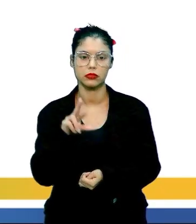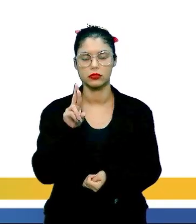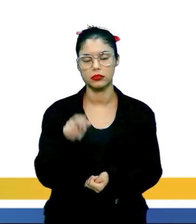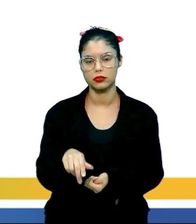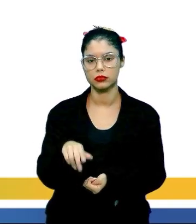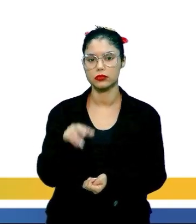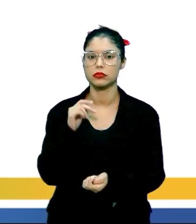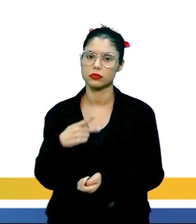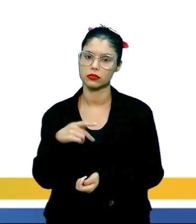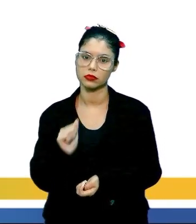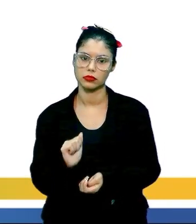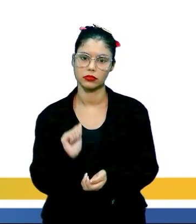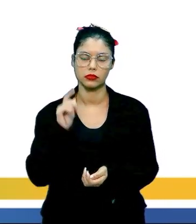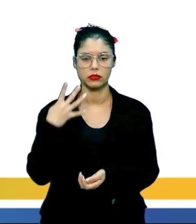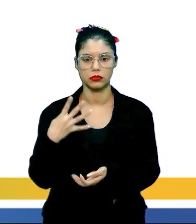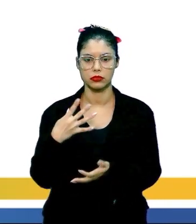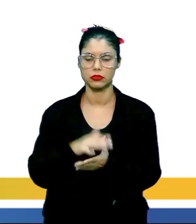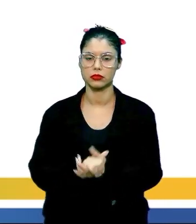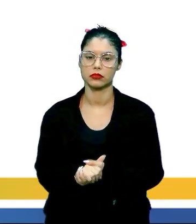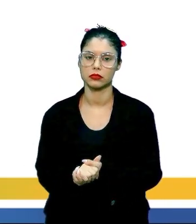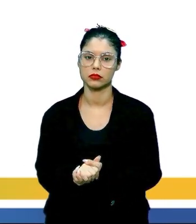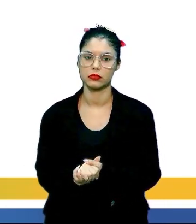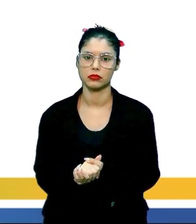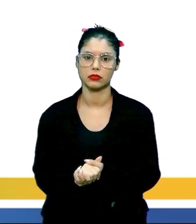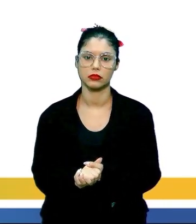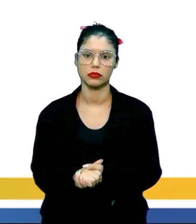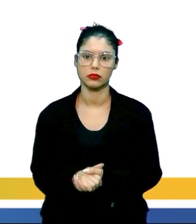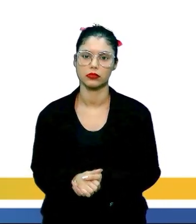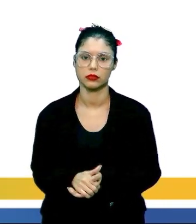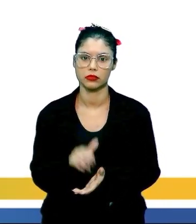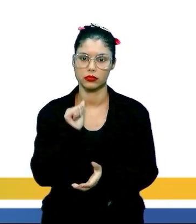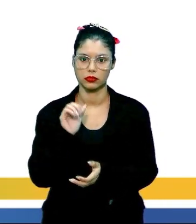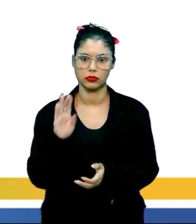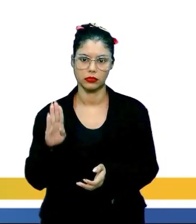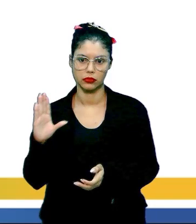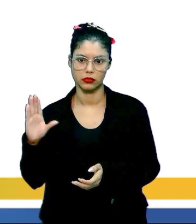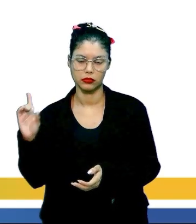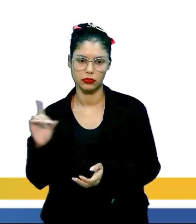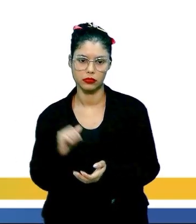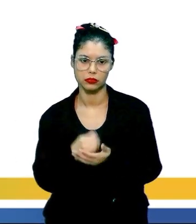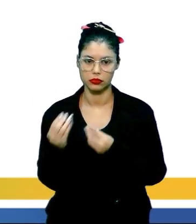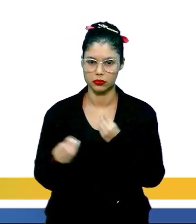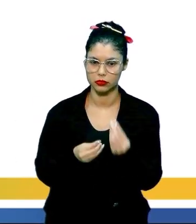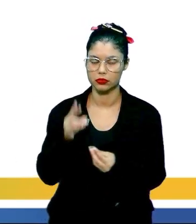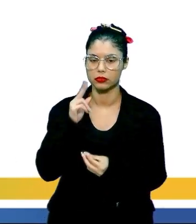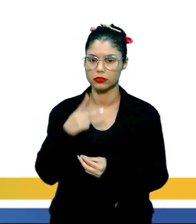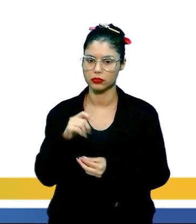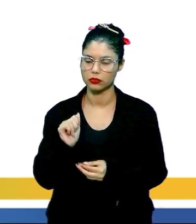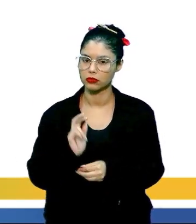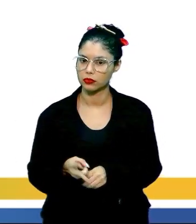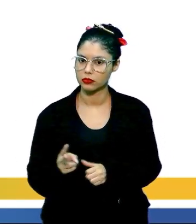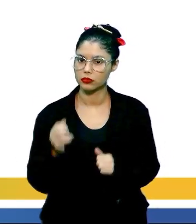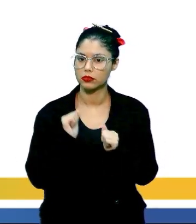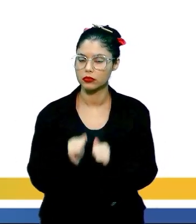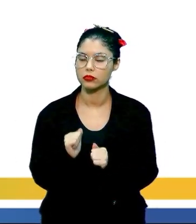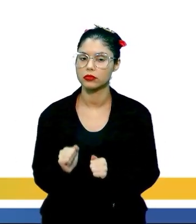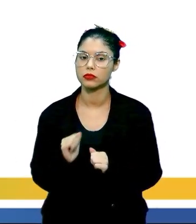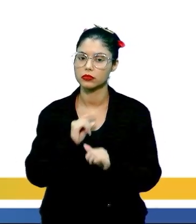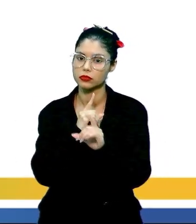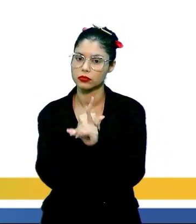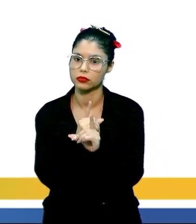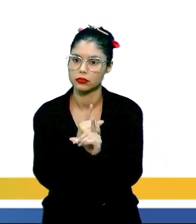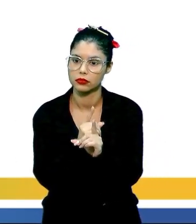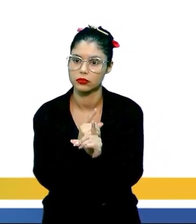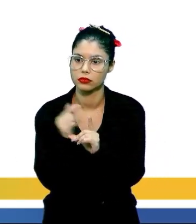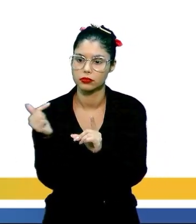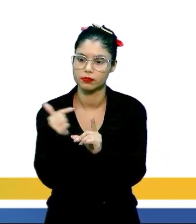tem razão da PA igual a 4? Aqui estão as opções. Como a razão de uma PA é constante, eu vou encontrar